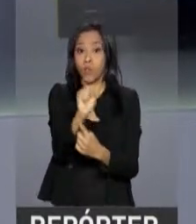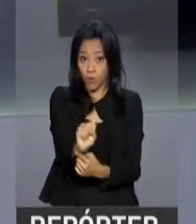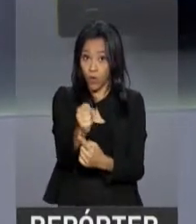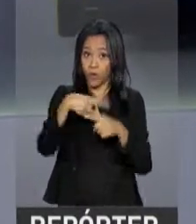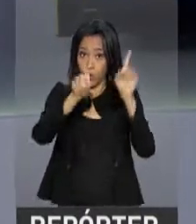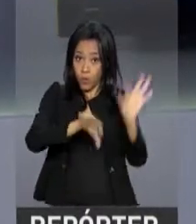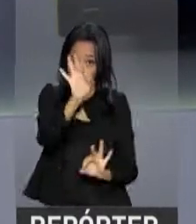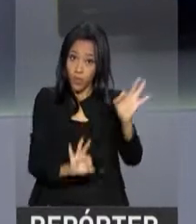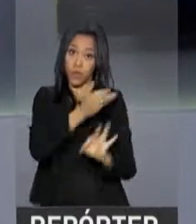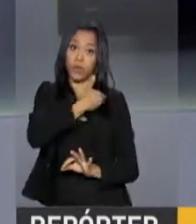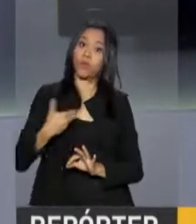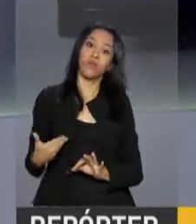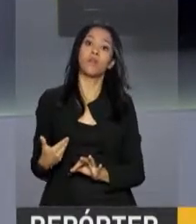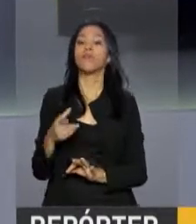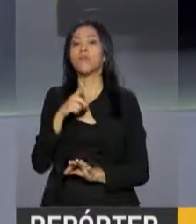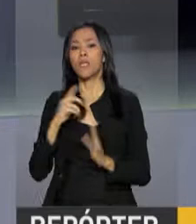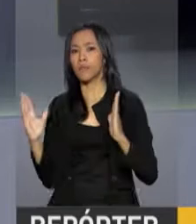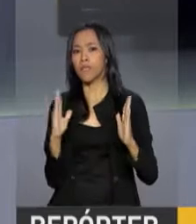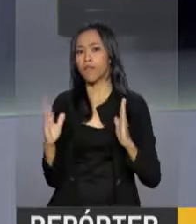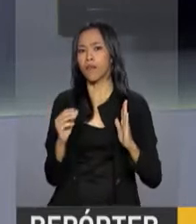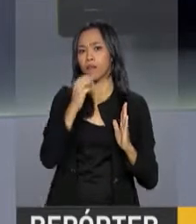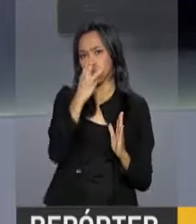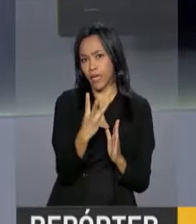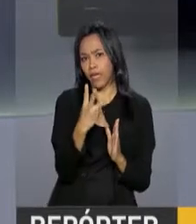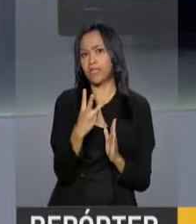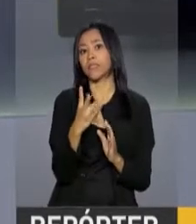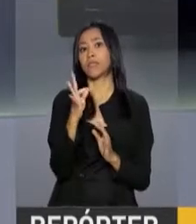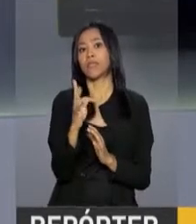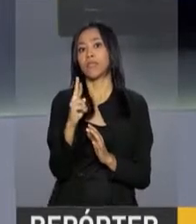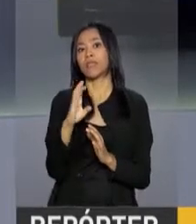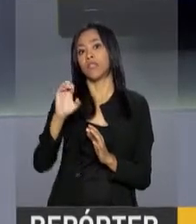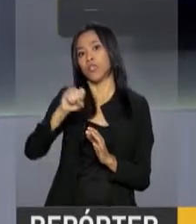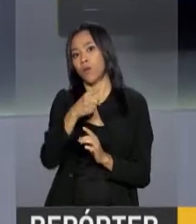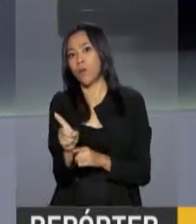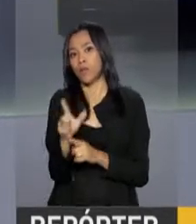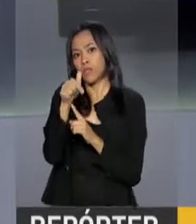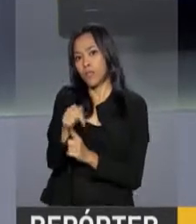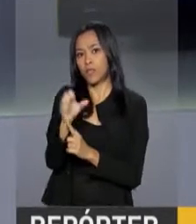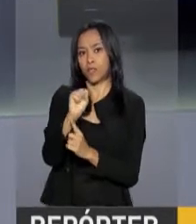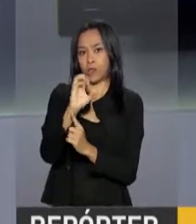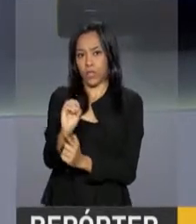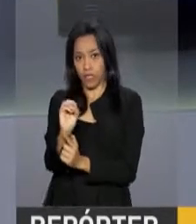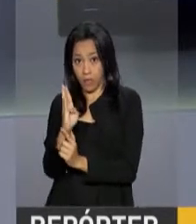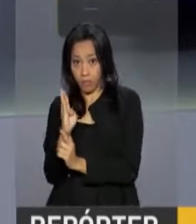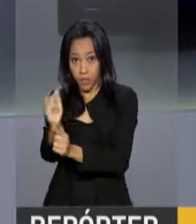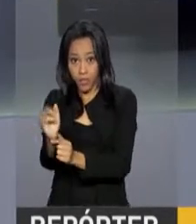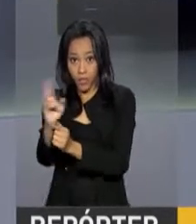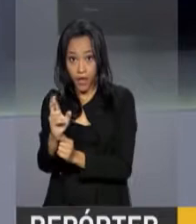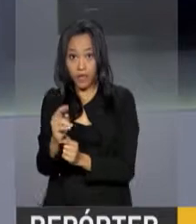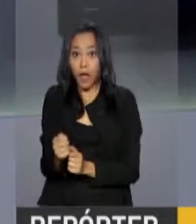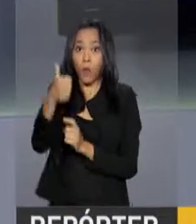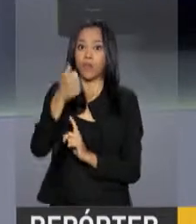do governo estabelecer o intervalo entre 3 trilhões e 780 bilhões de reais há quase 4 trilhões de